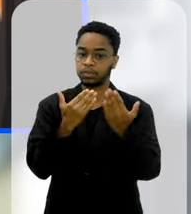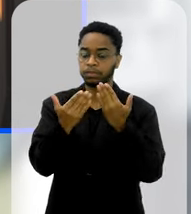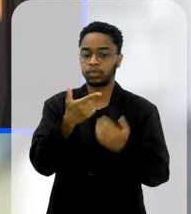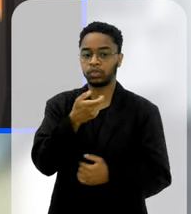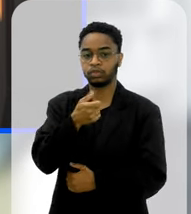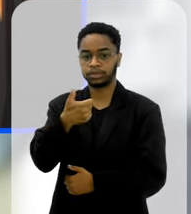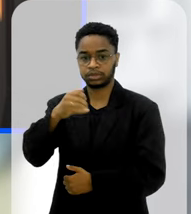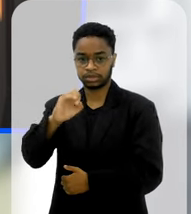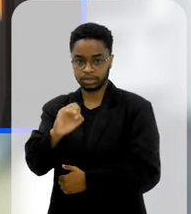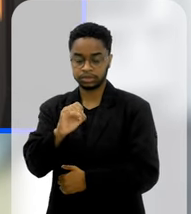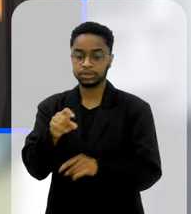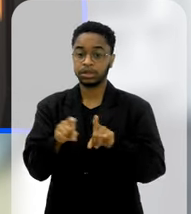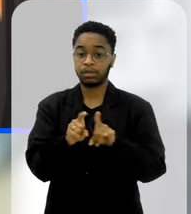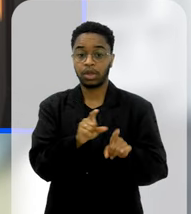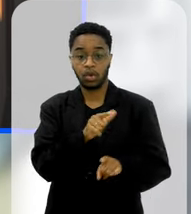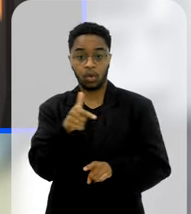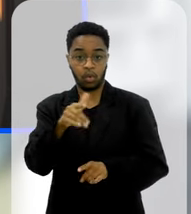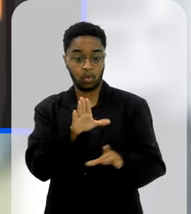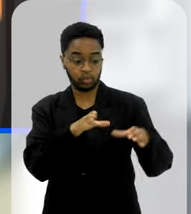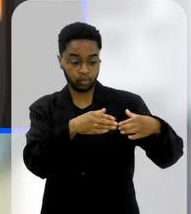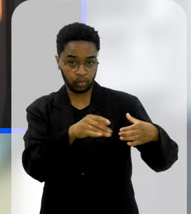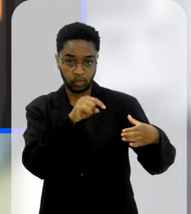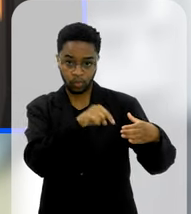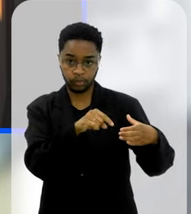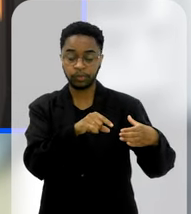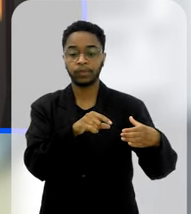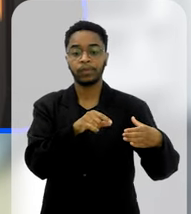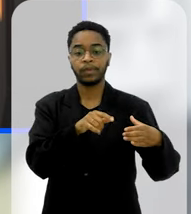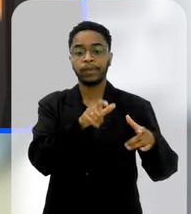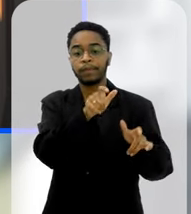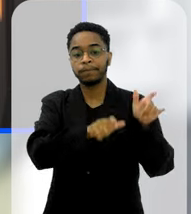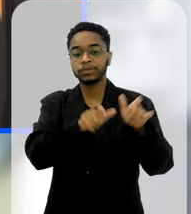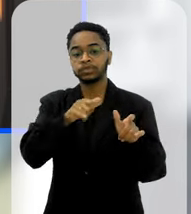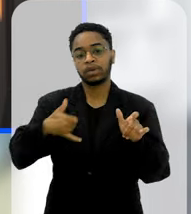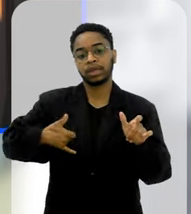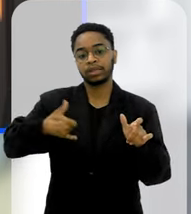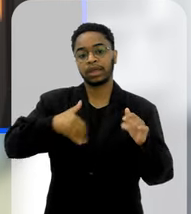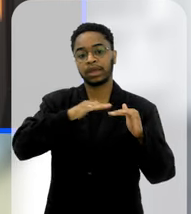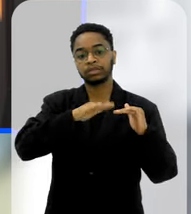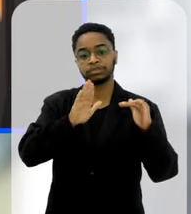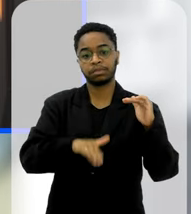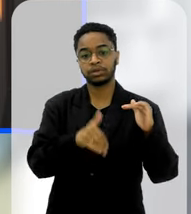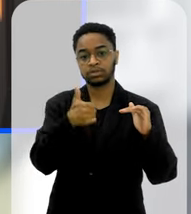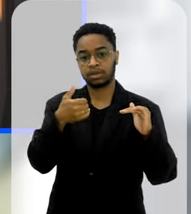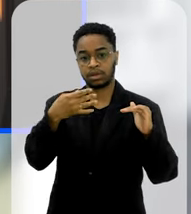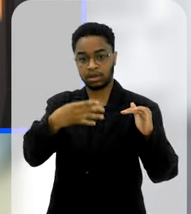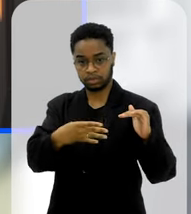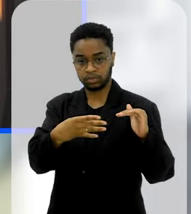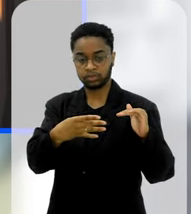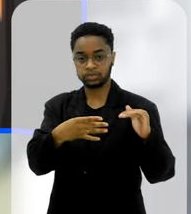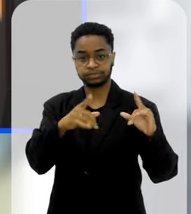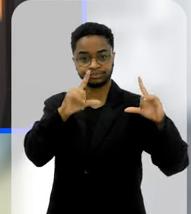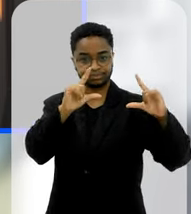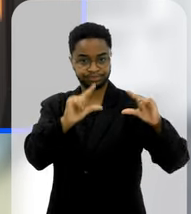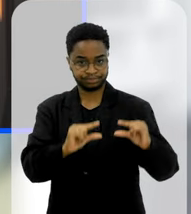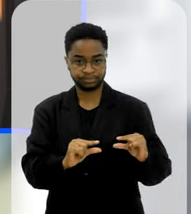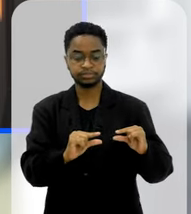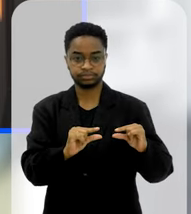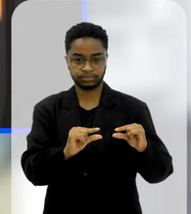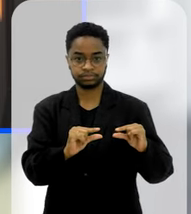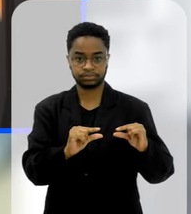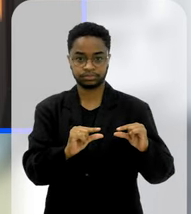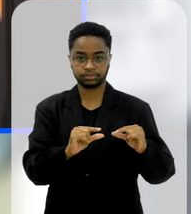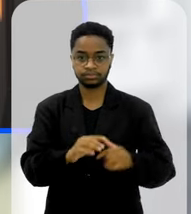56% em relação a 2010. Já no outro extremo da pirâmide etária, houve uma queda. O percentual de menores com